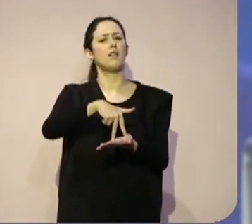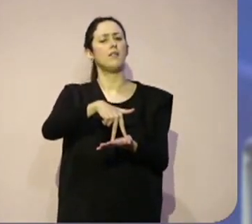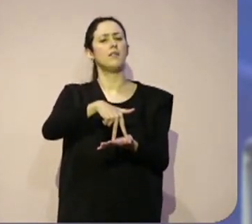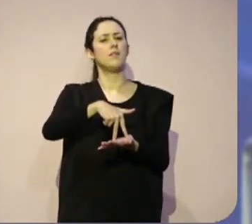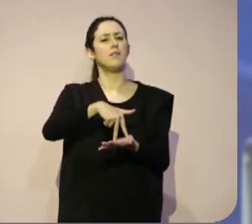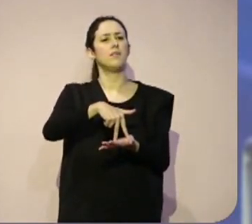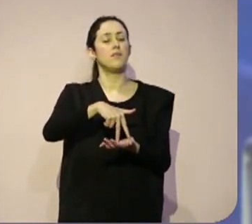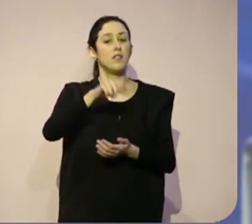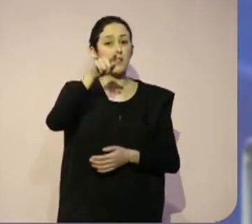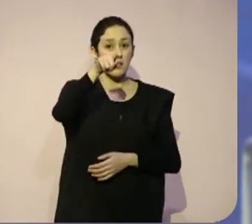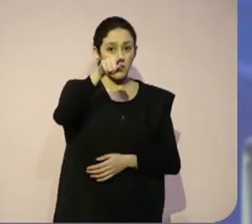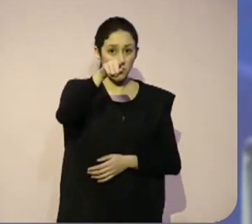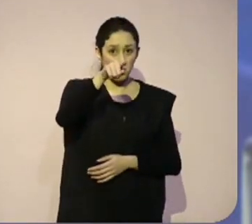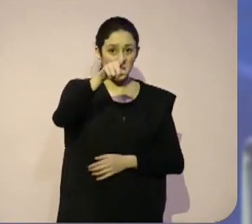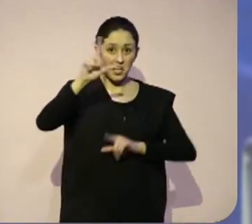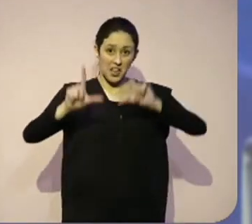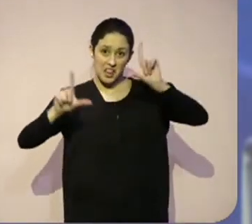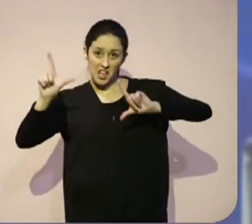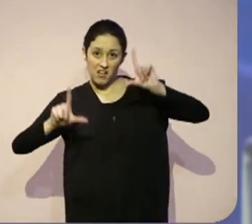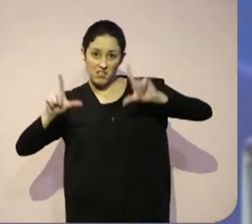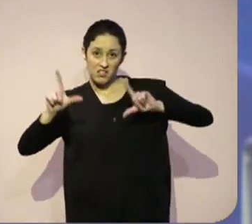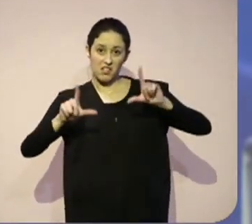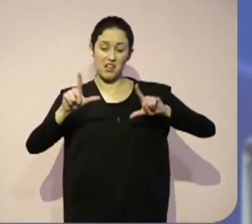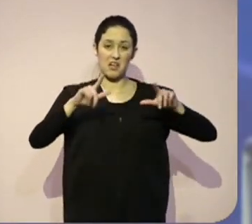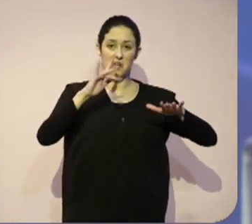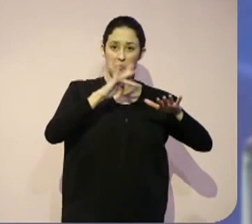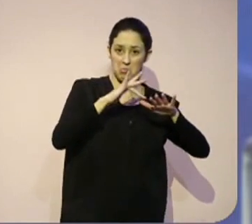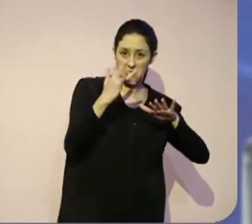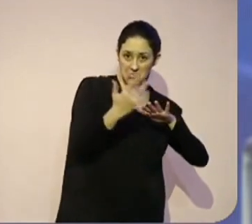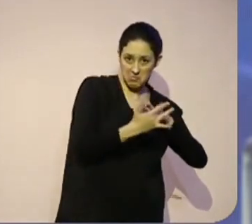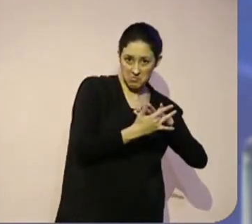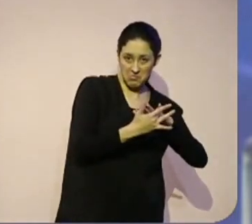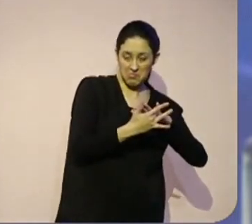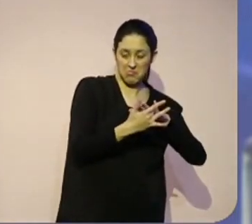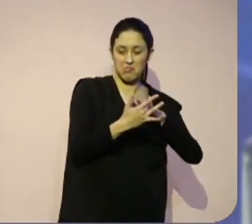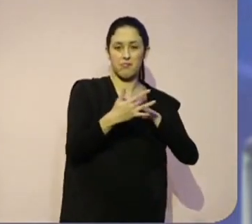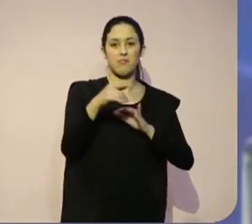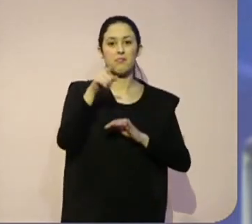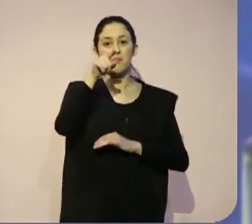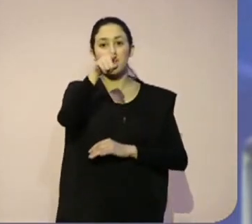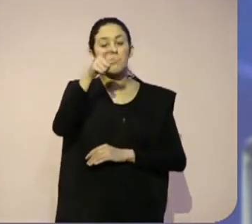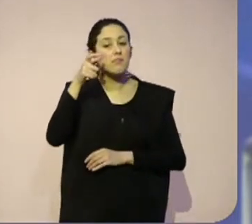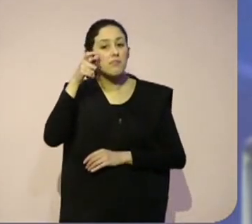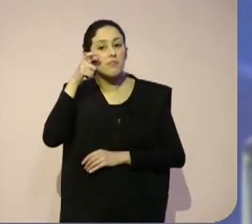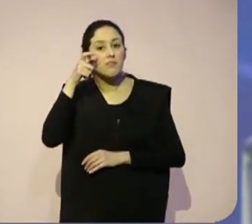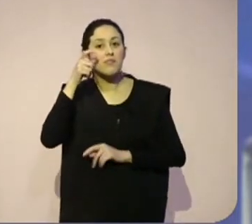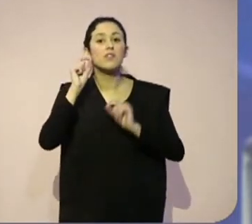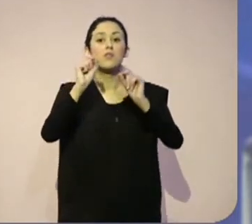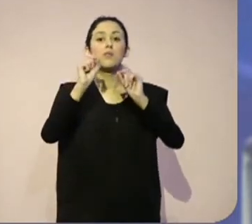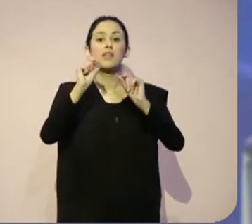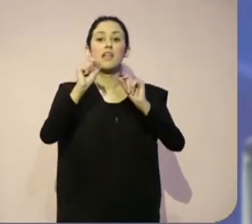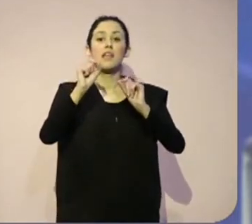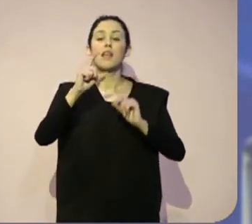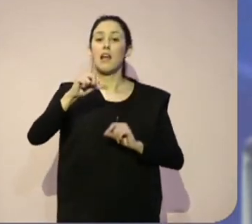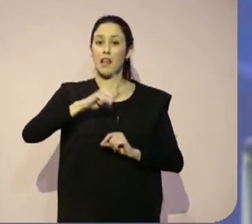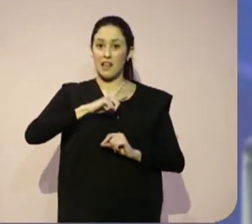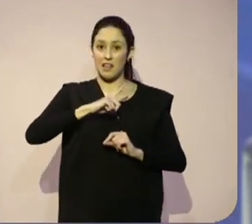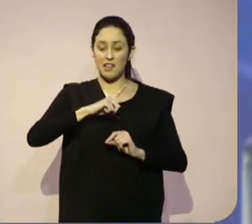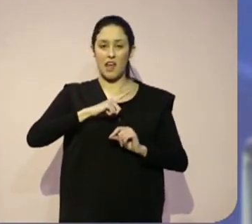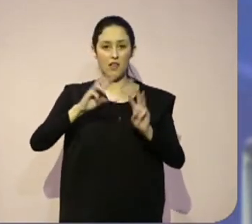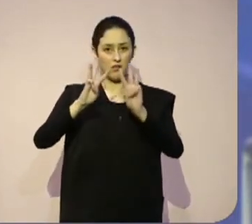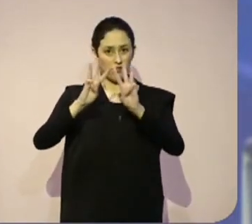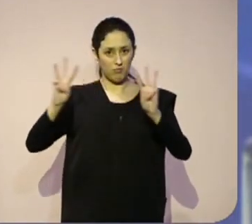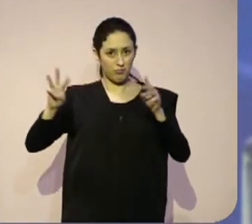nos assistindo pelas mídias, você está vendo aí um link que você pode